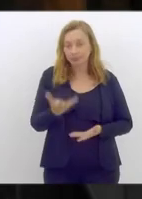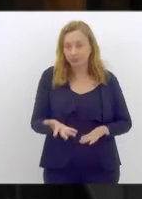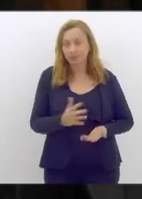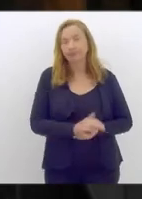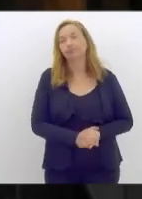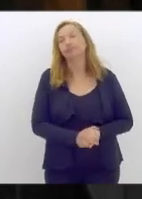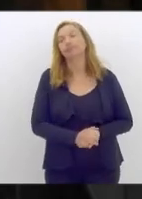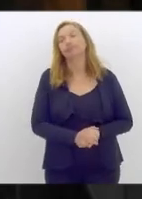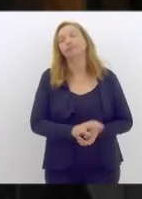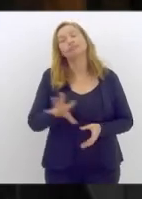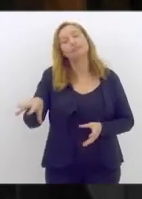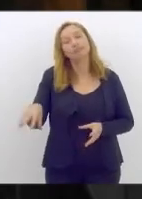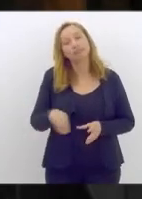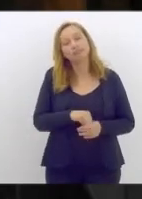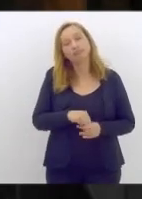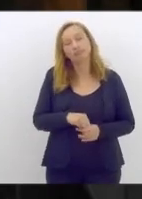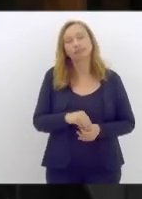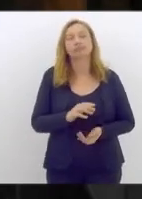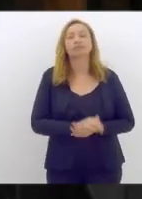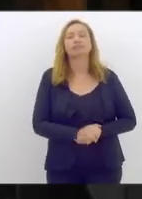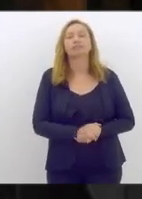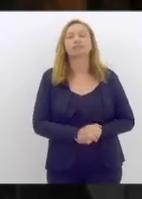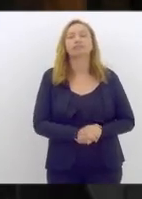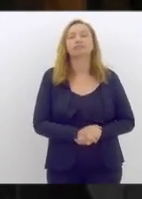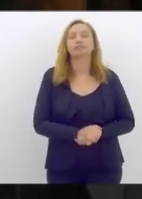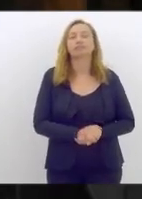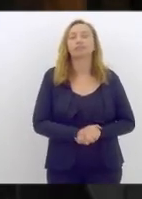desta incorporação ficou